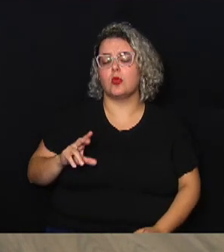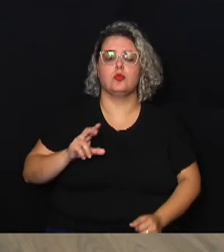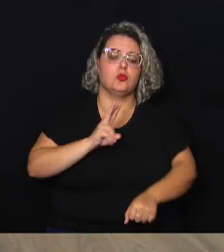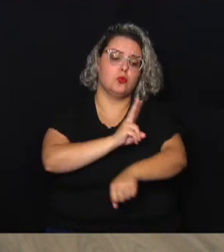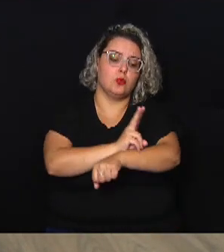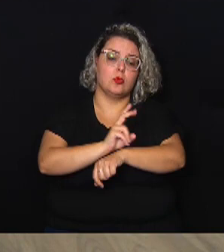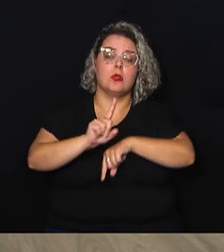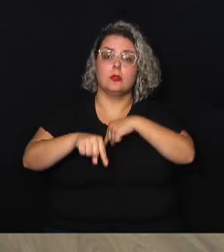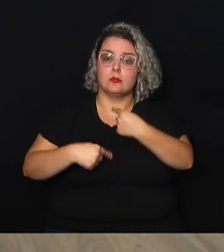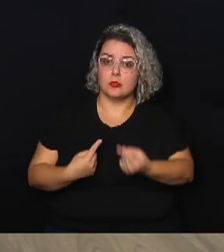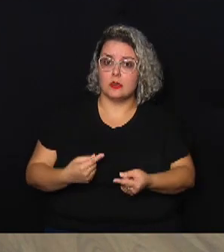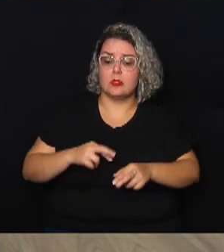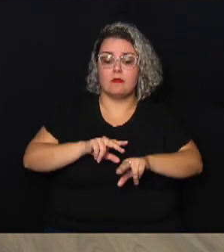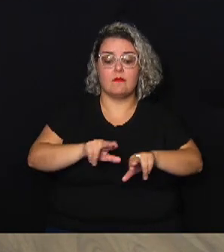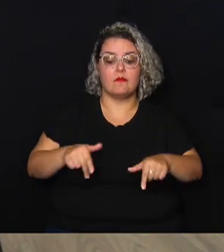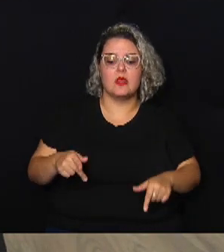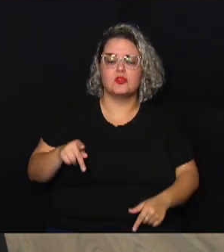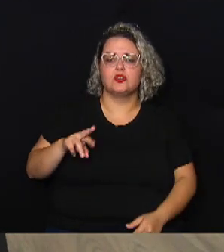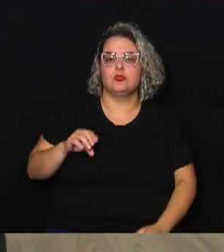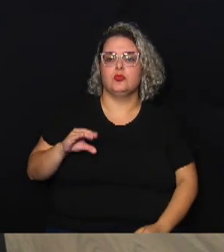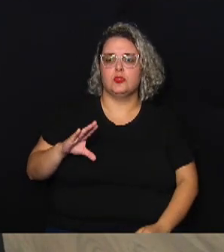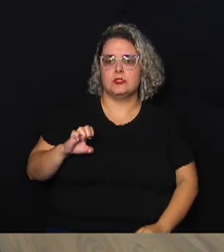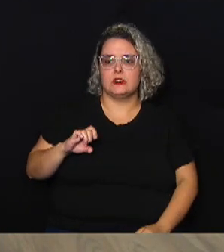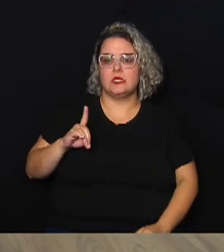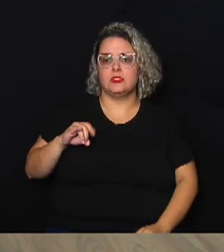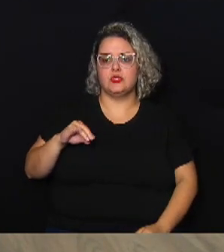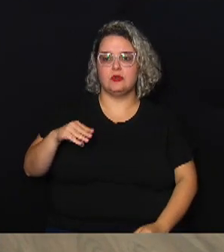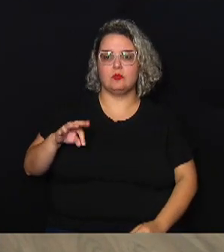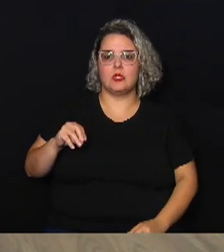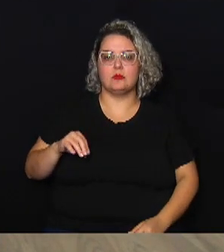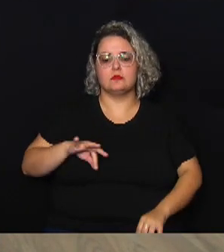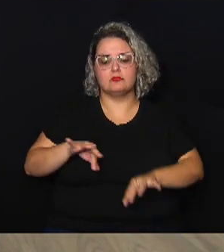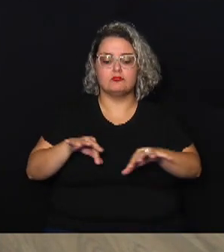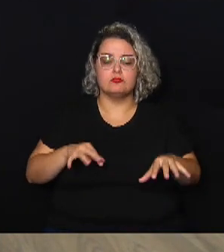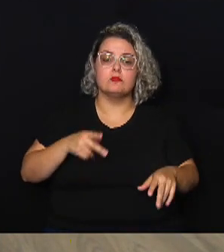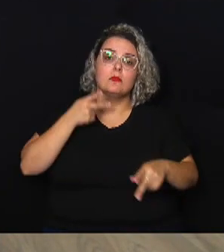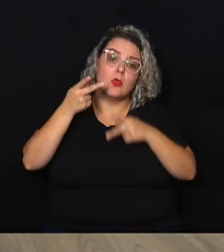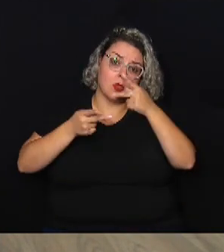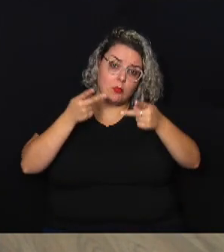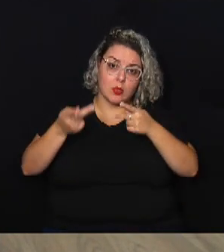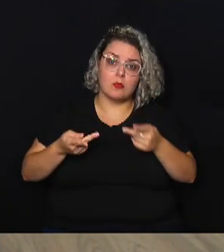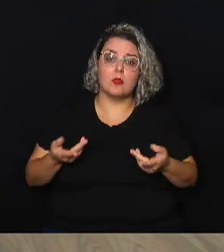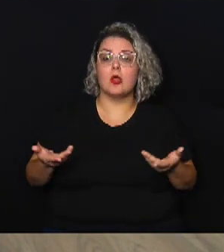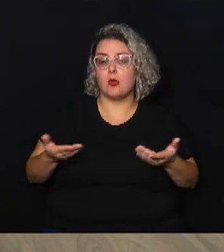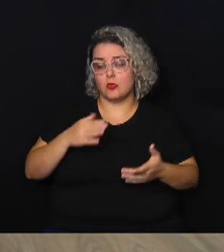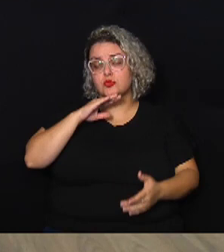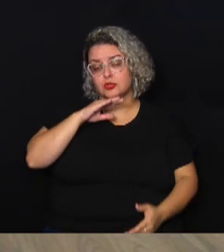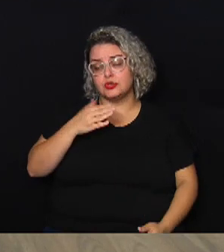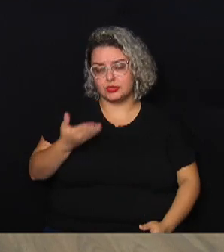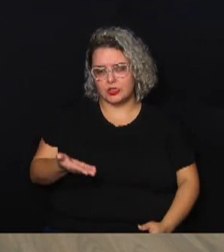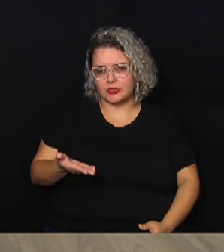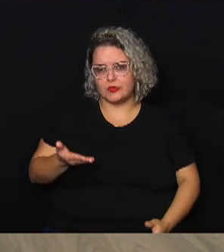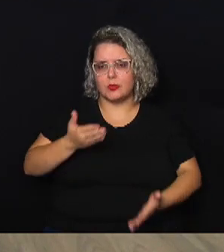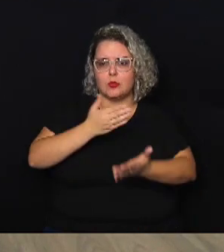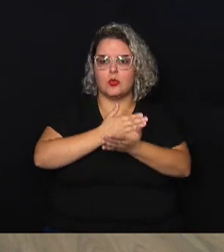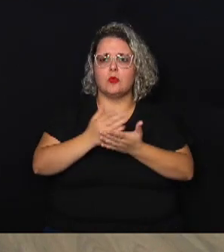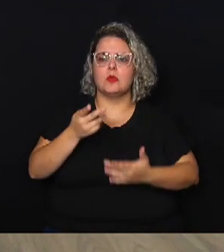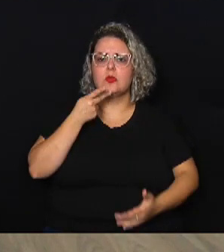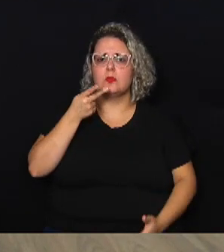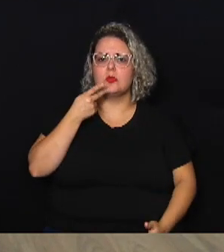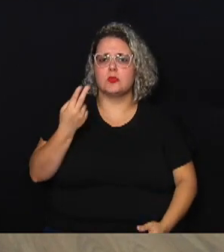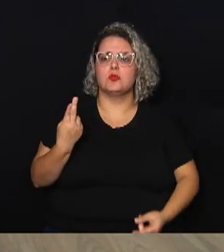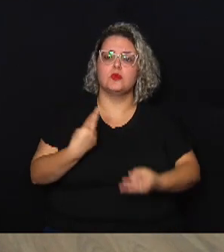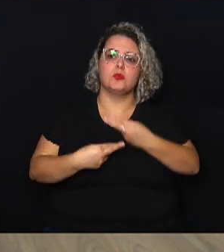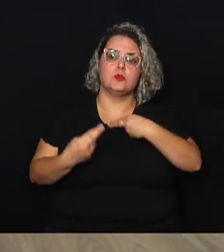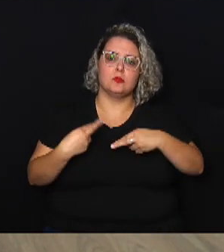vários procedimentos, né? Eu separei aqui alguns para a gente abordar hoje nessa tarde, né? Vamos começar a falar aí os